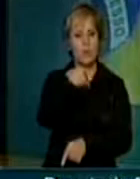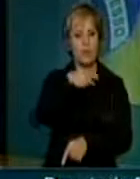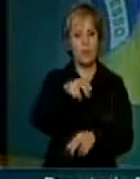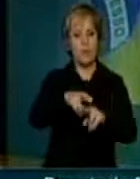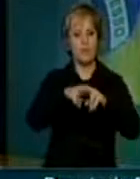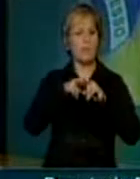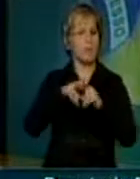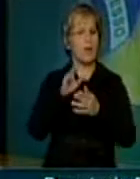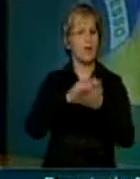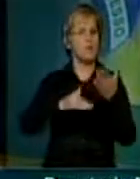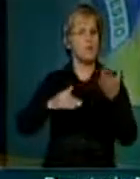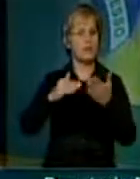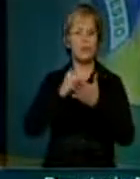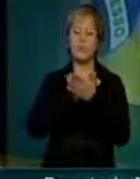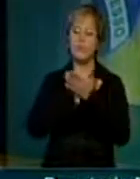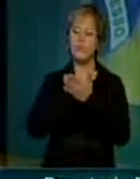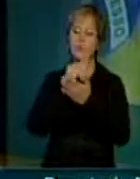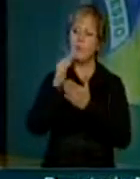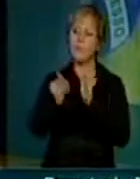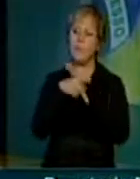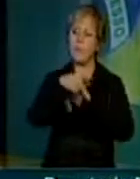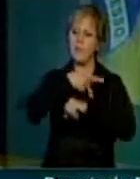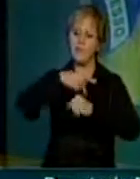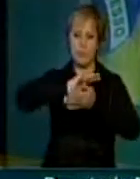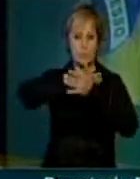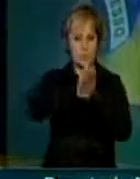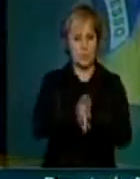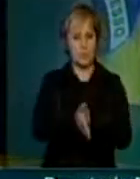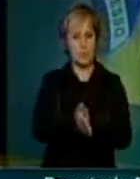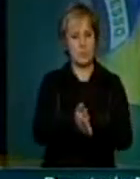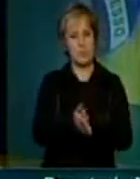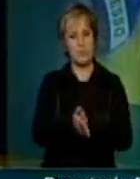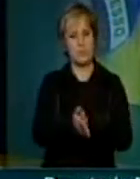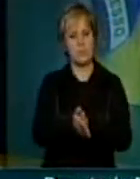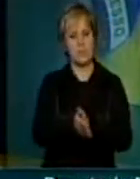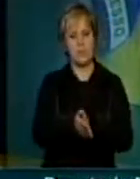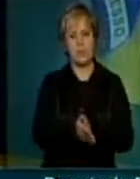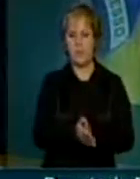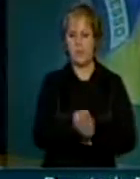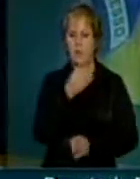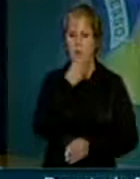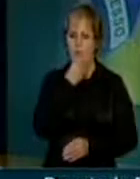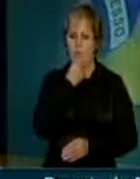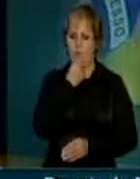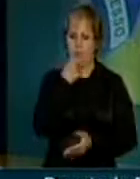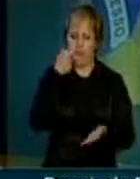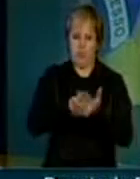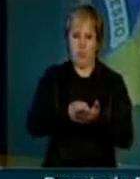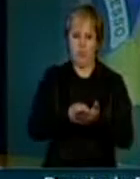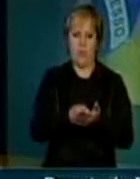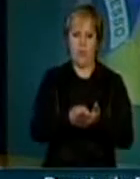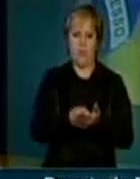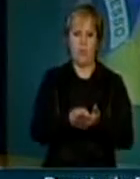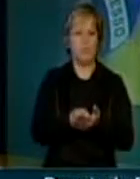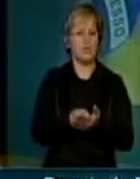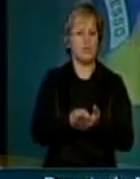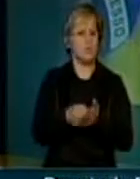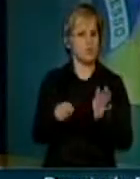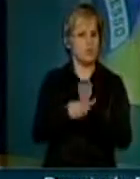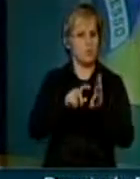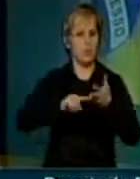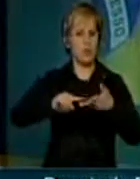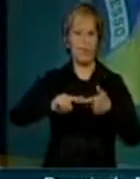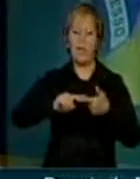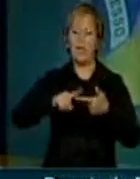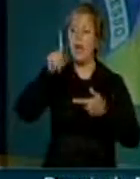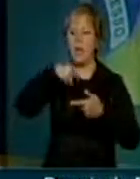as formas de discriminação que nós vivenciamos no dia de hoje. O machismo, o sexismo é